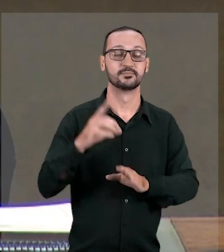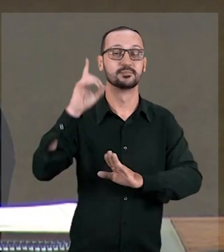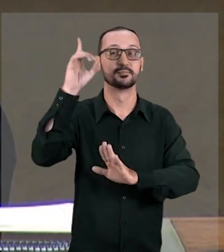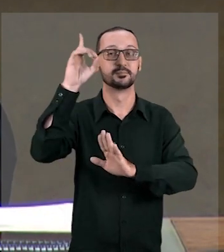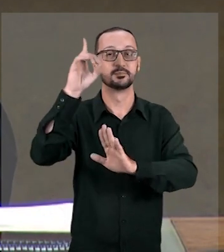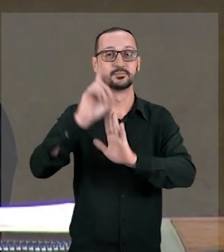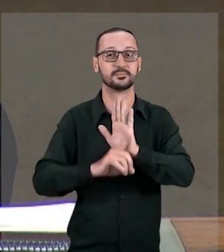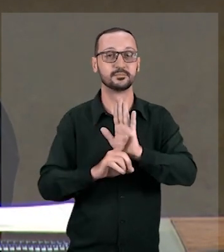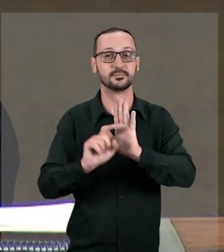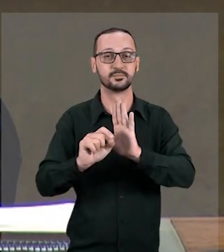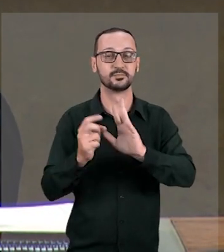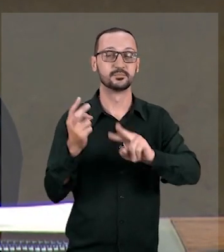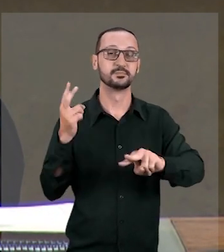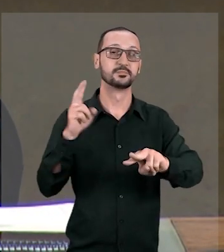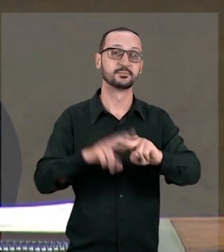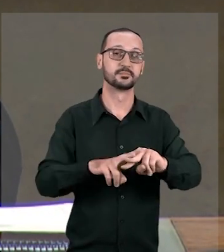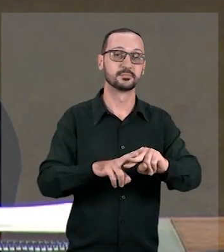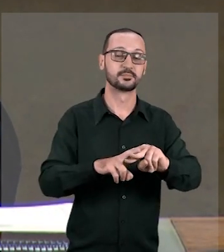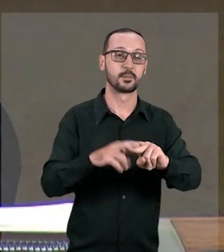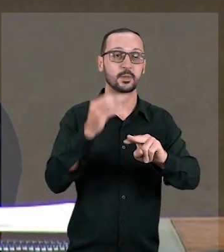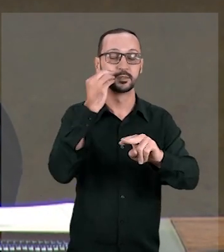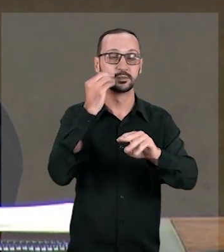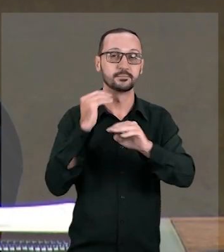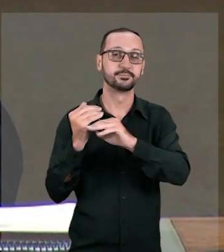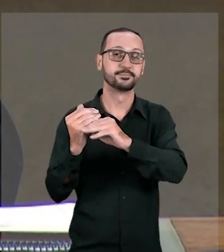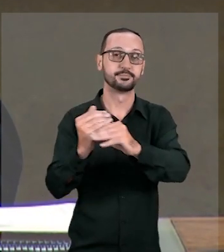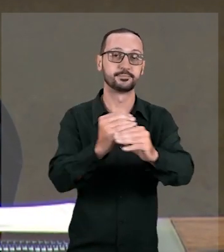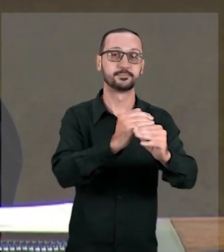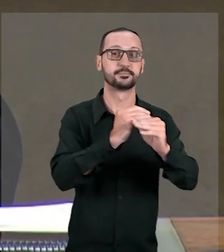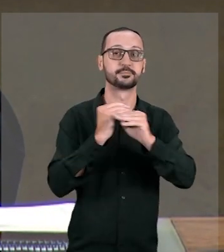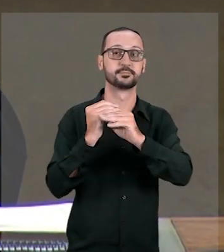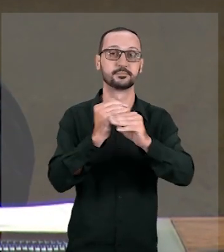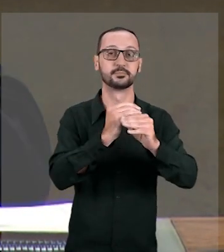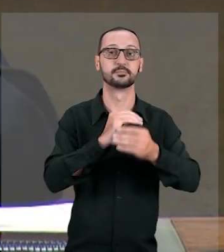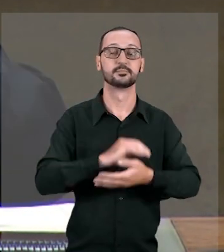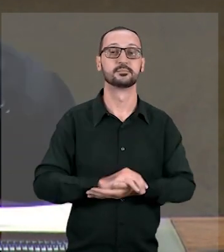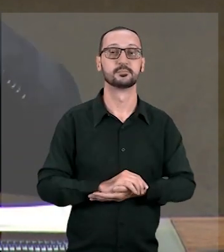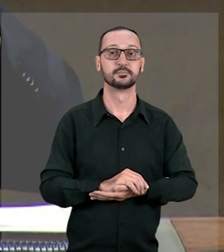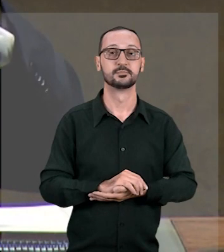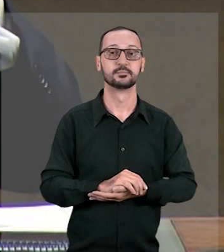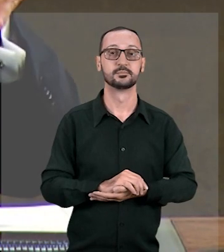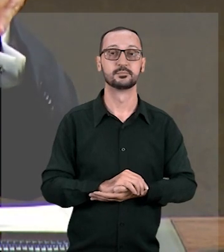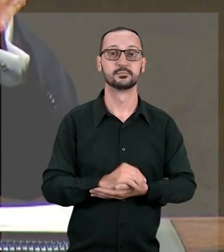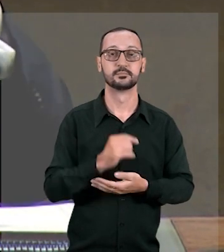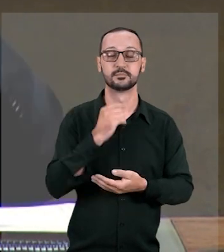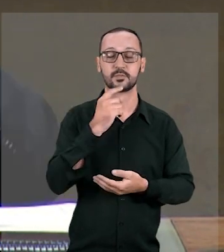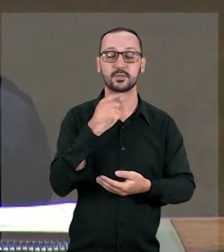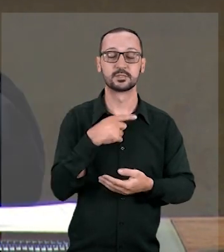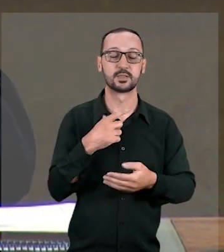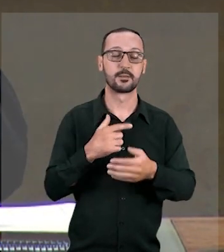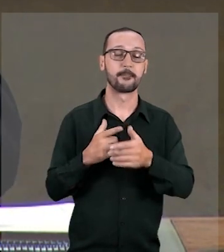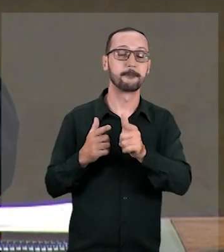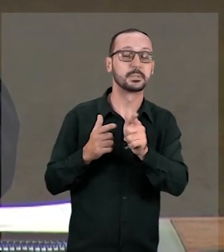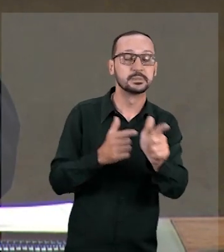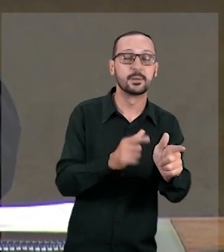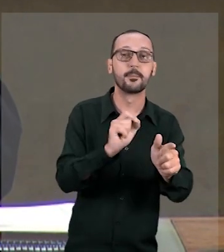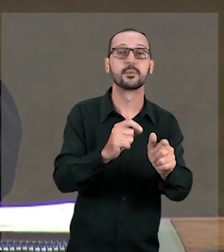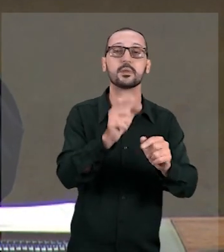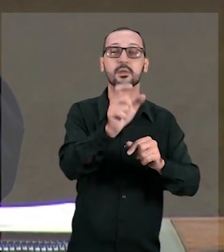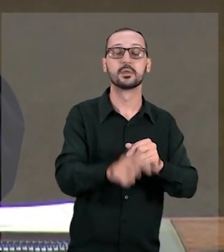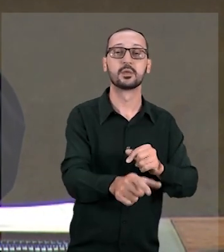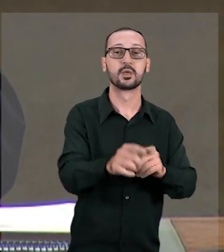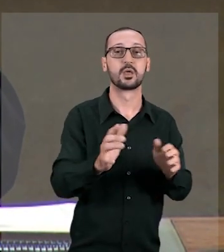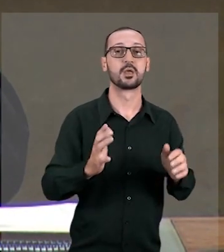direito penal igualitário. Ninguém deve ser perseguido porque é rico, nem ninguém deve ser perseguido porque é